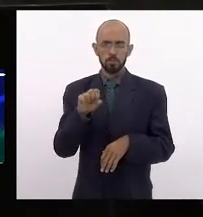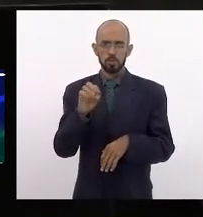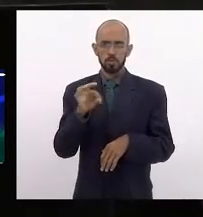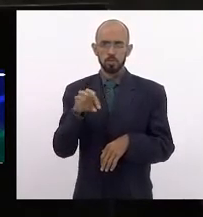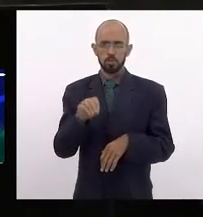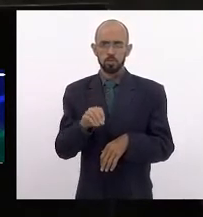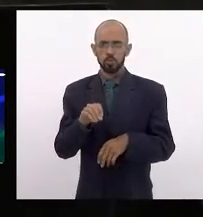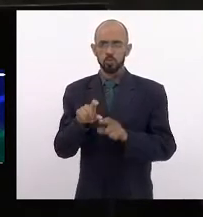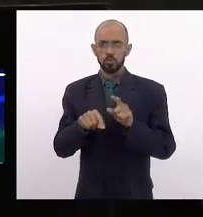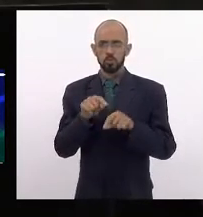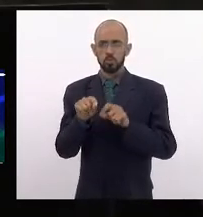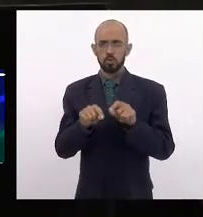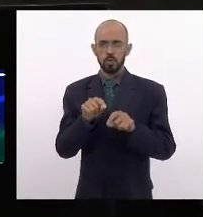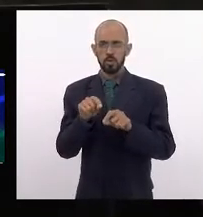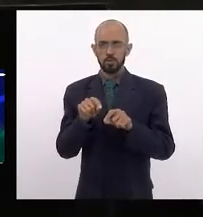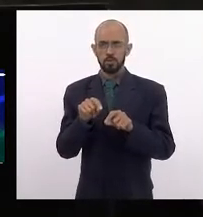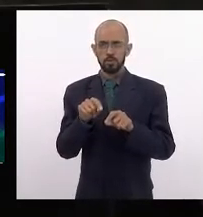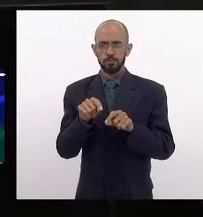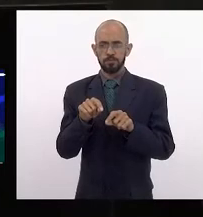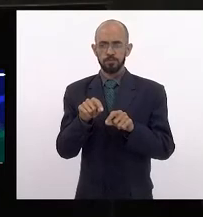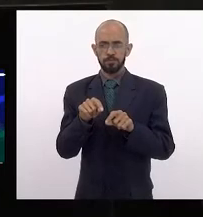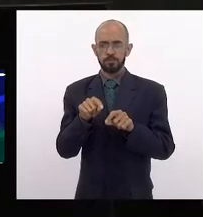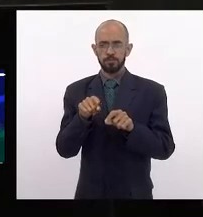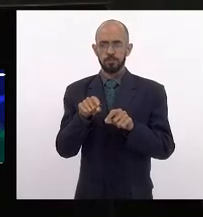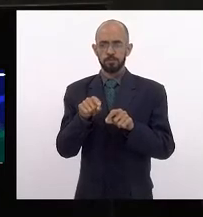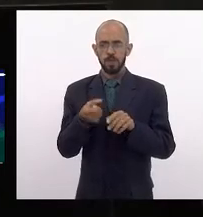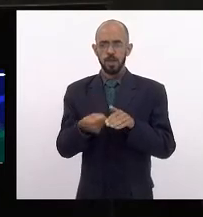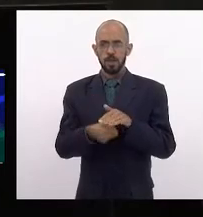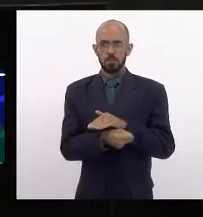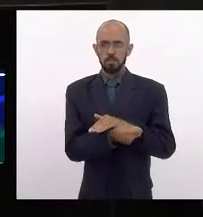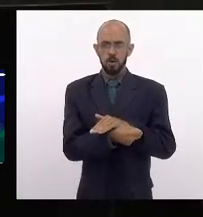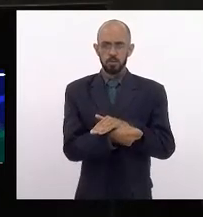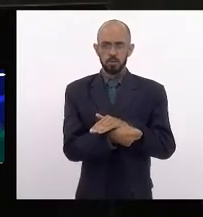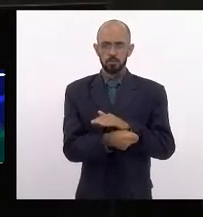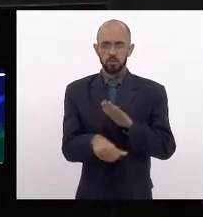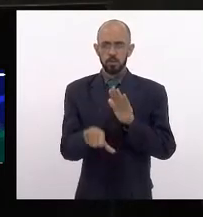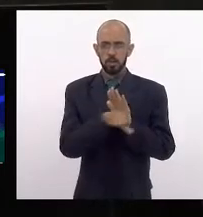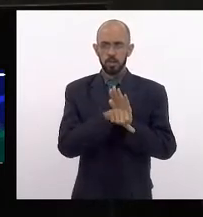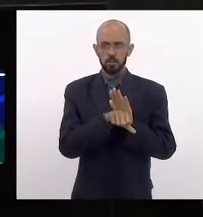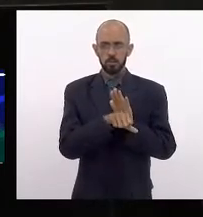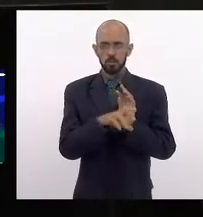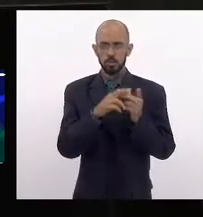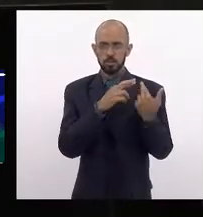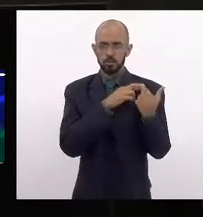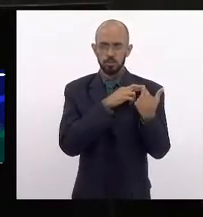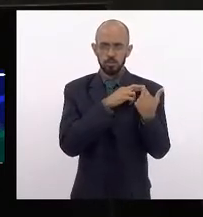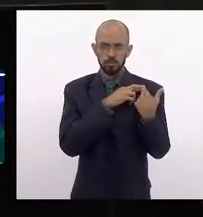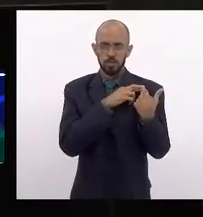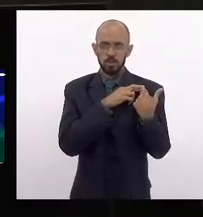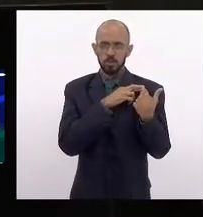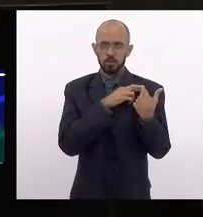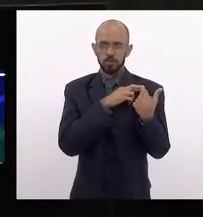Lucinha e o mandato por crime de responsabilidade